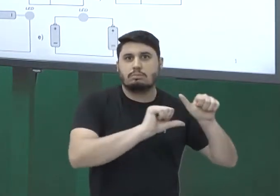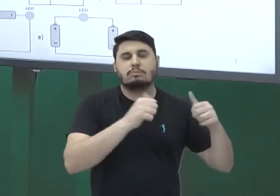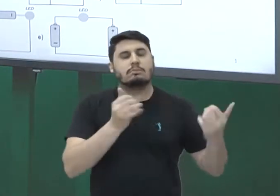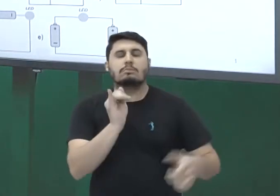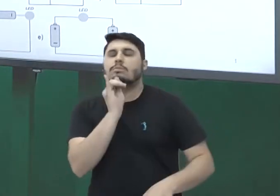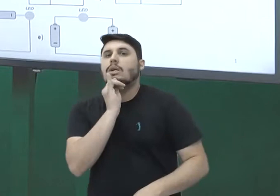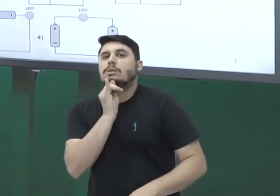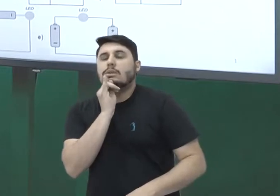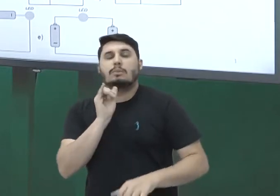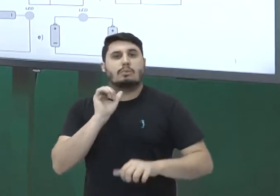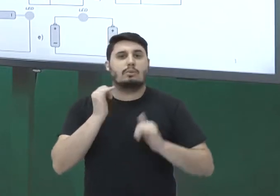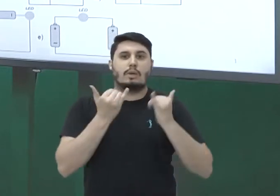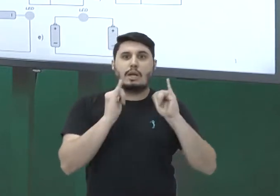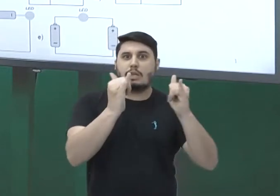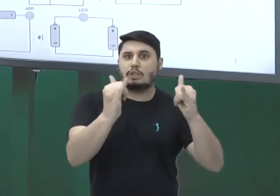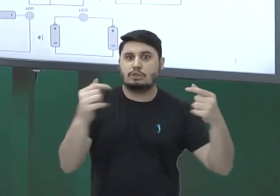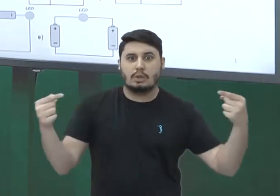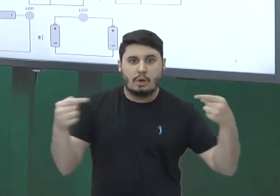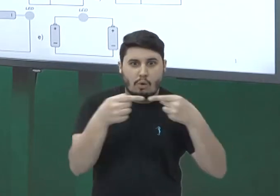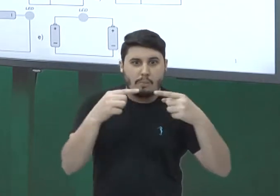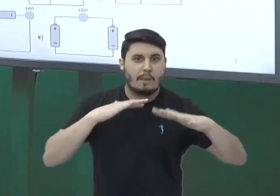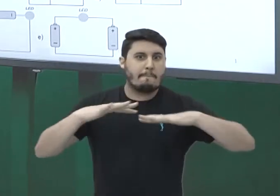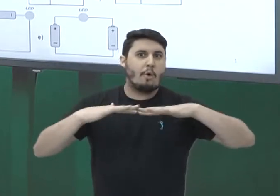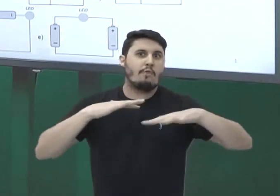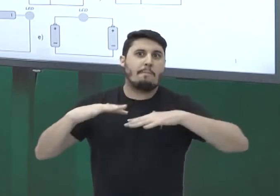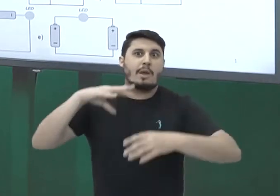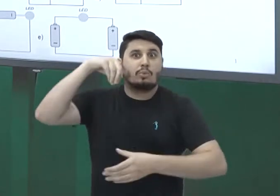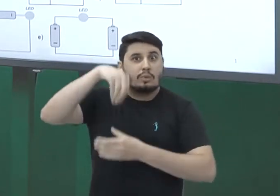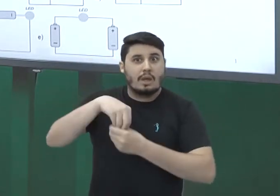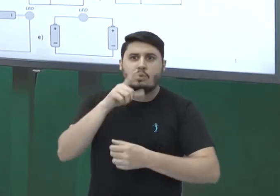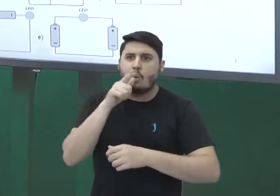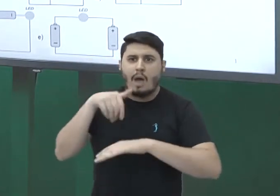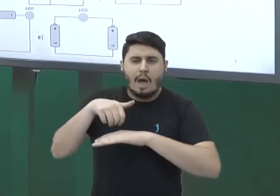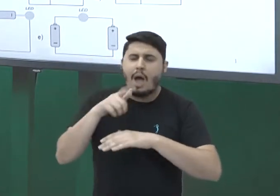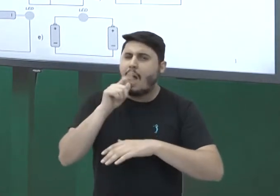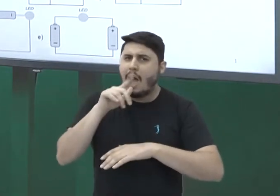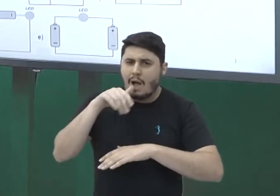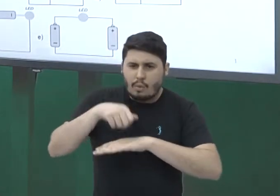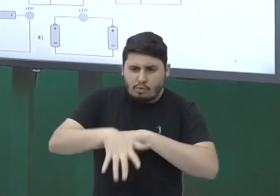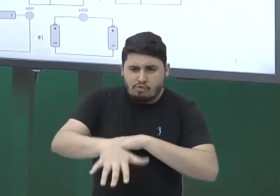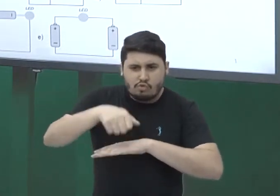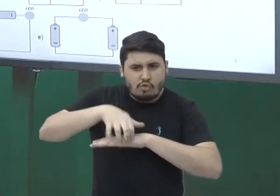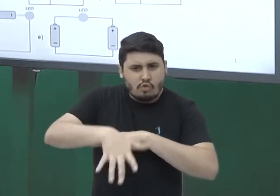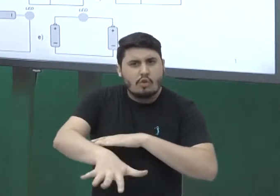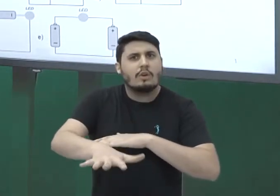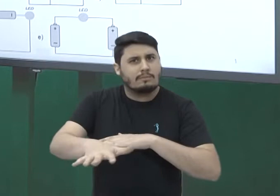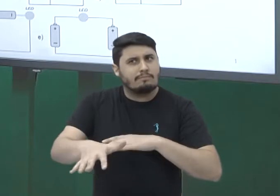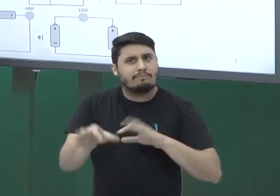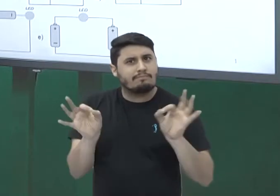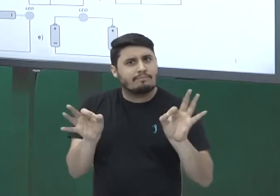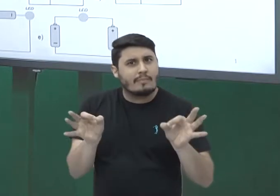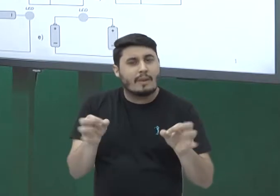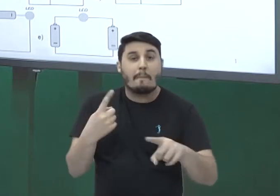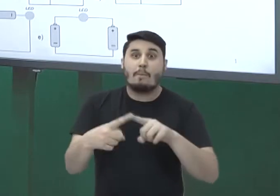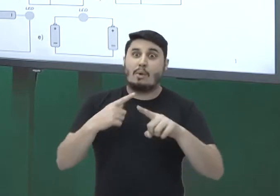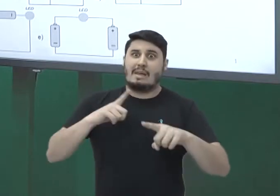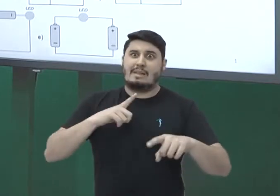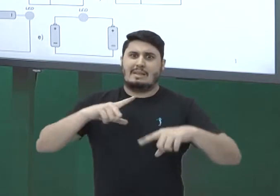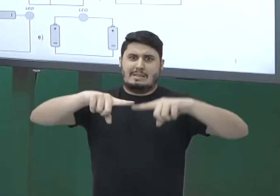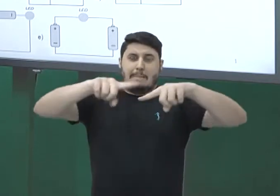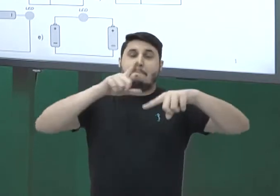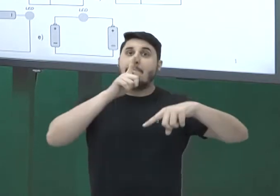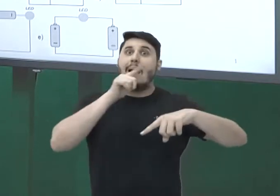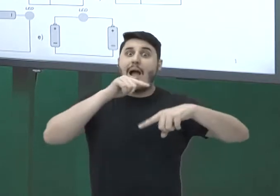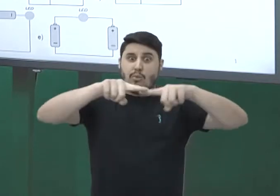uma energia ligada ao movimento das águas, por exemplo. Água? Certo? Existem aquelas barragens imensas onde tem uma